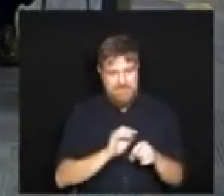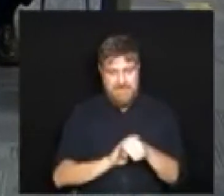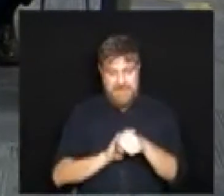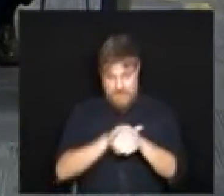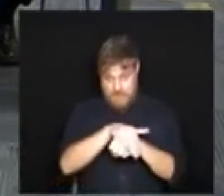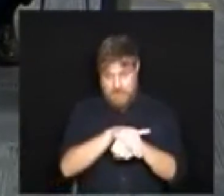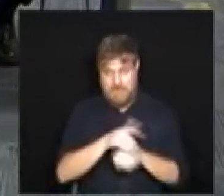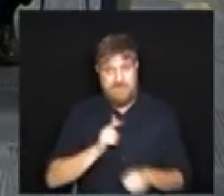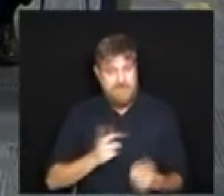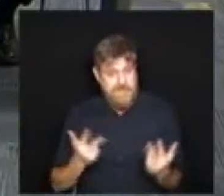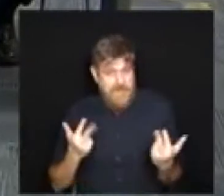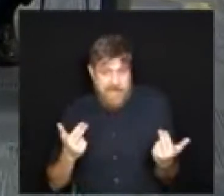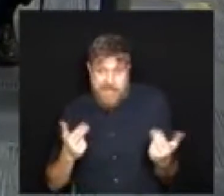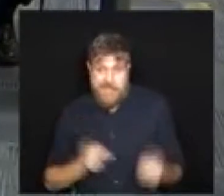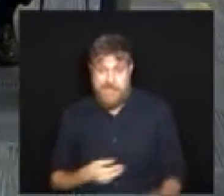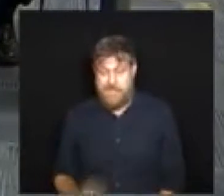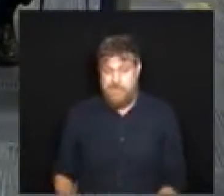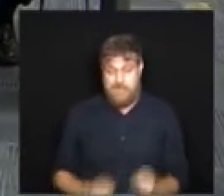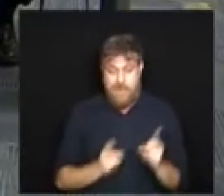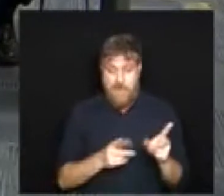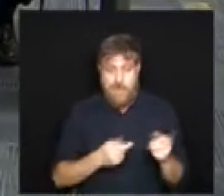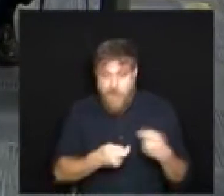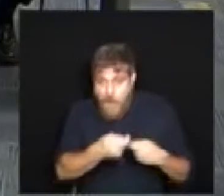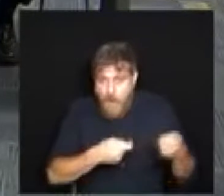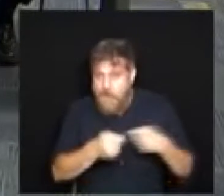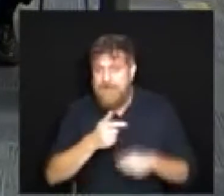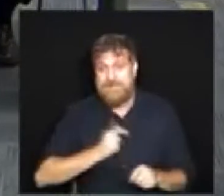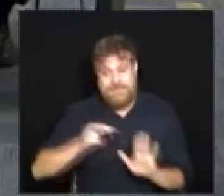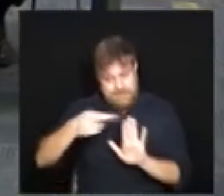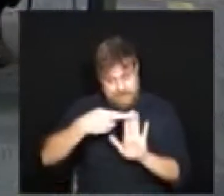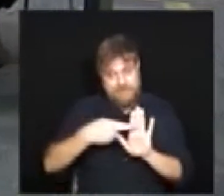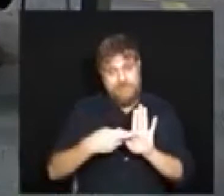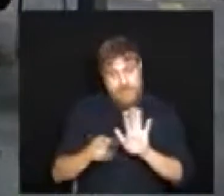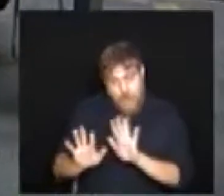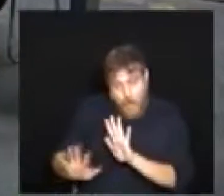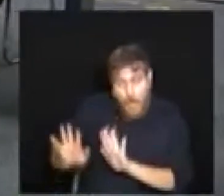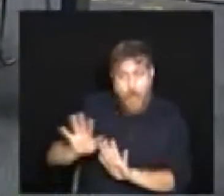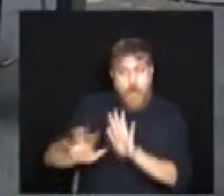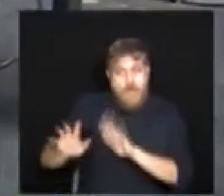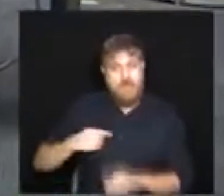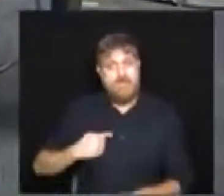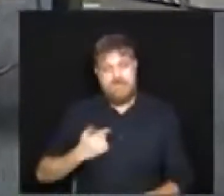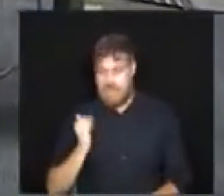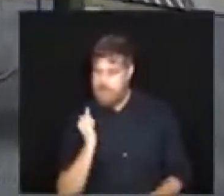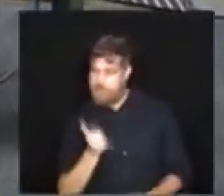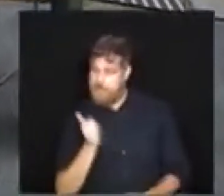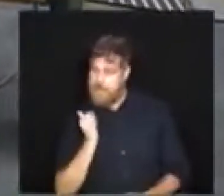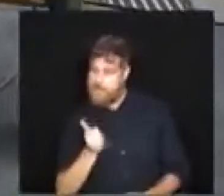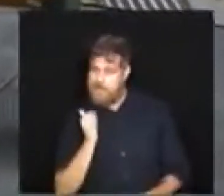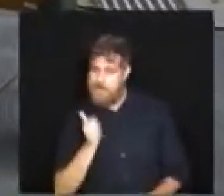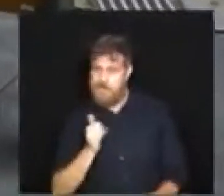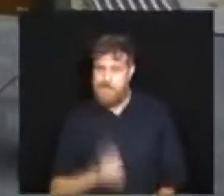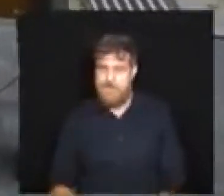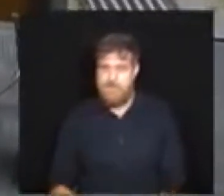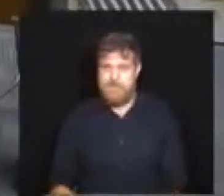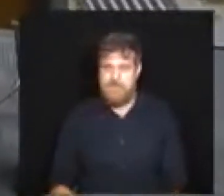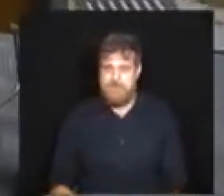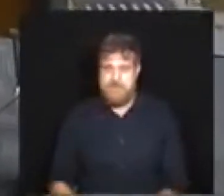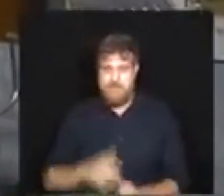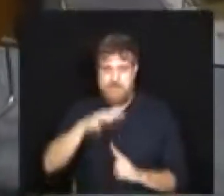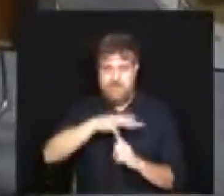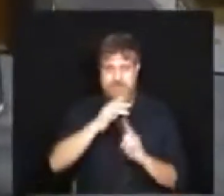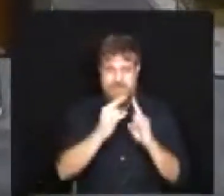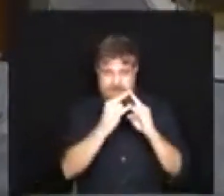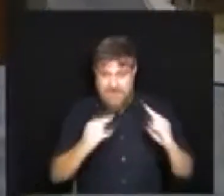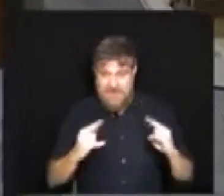caso do comércio varejista, com os devidos cuidados que nós falamos. Tirando as feiras noturnas, estava